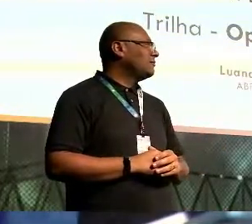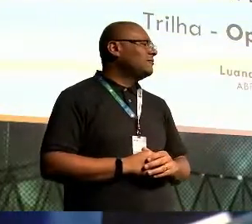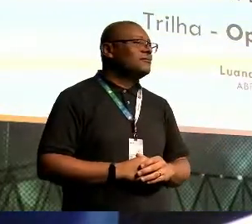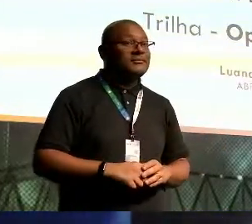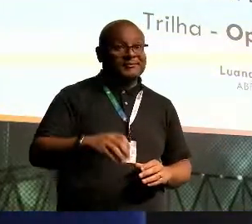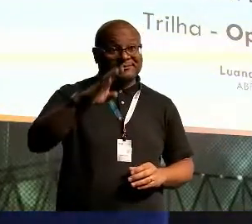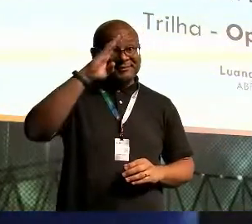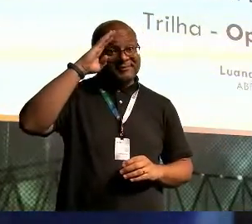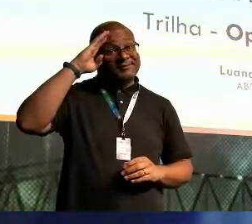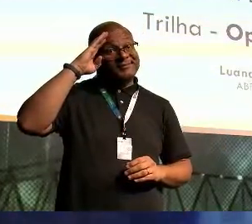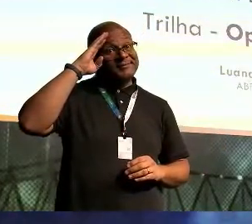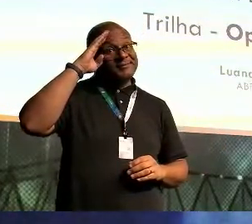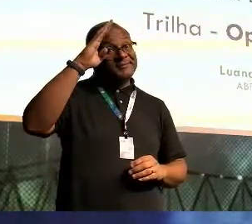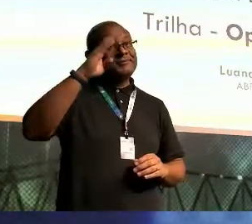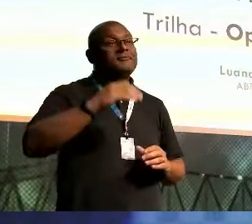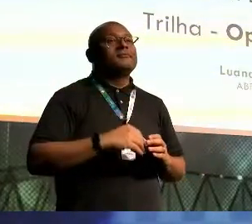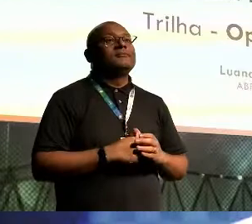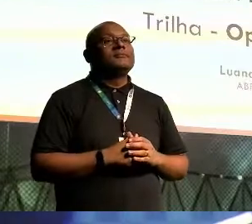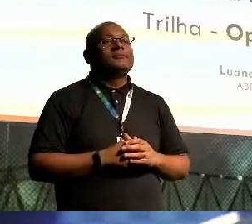Olá.